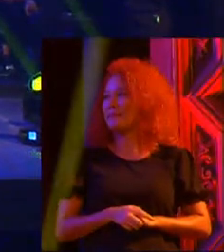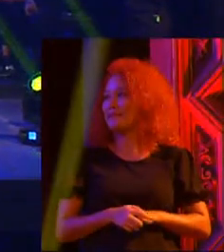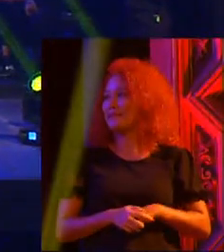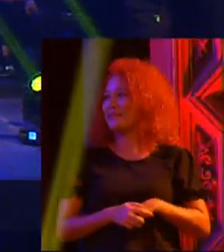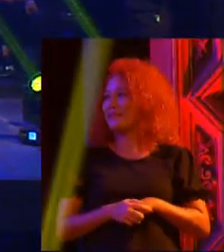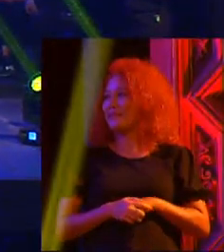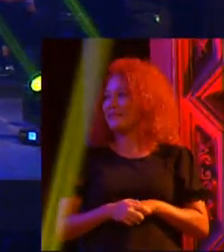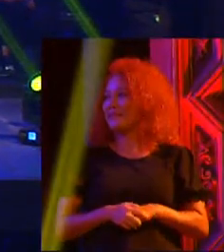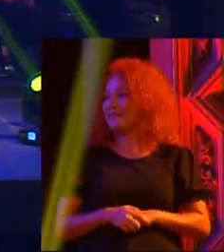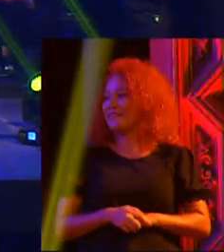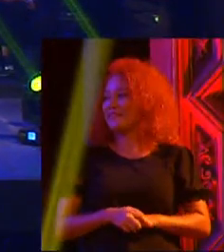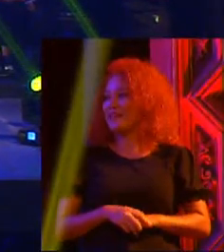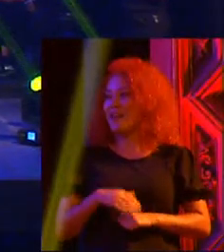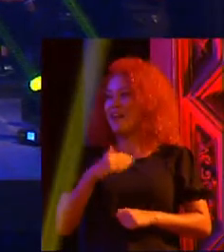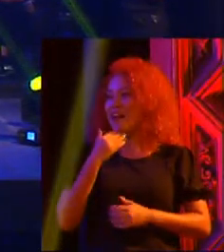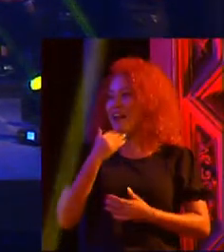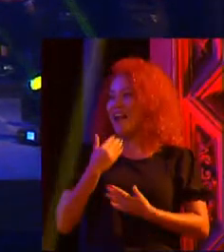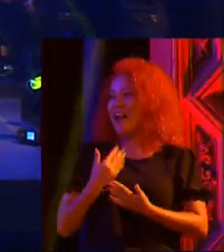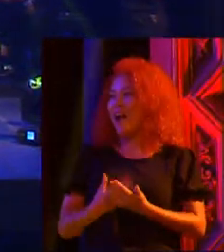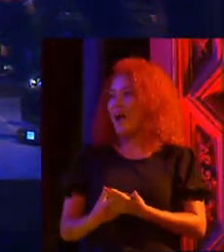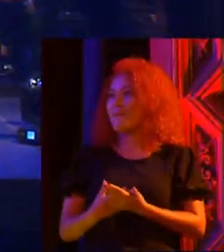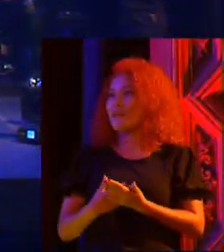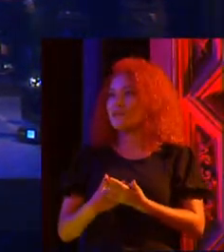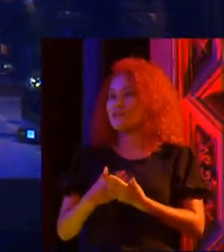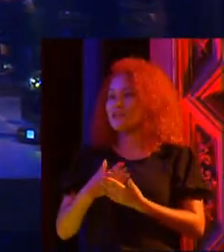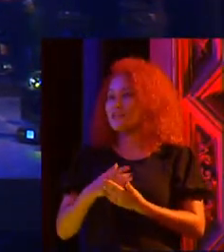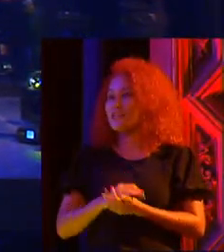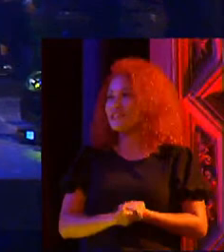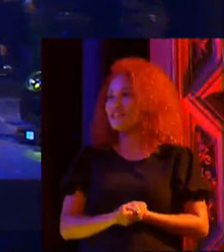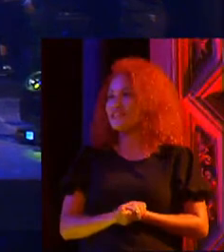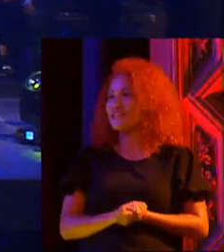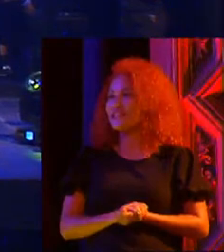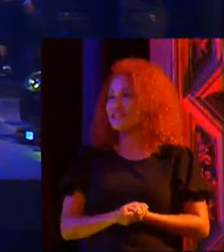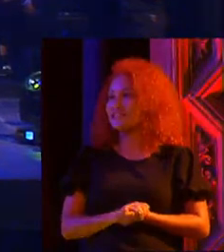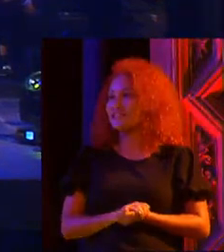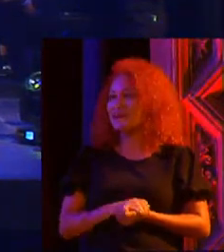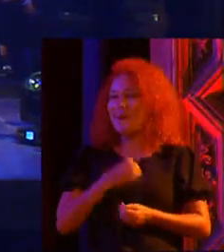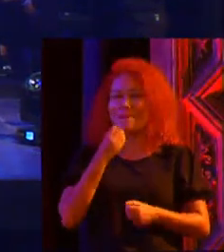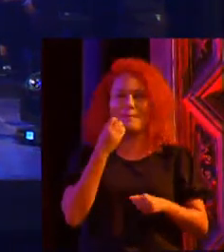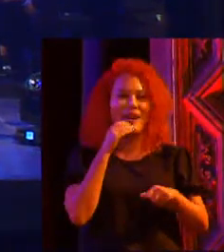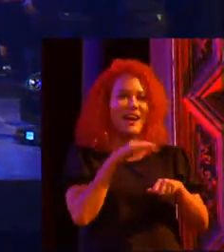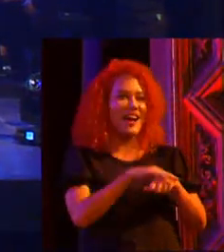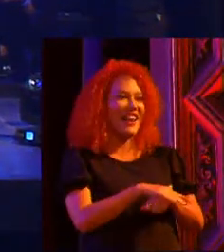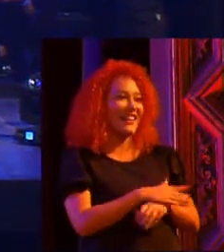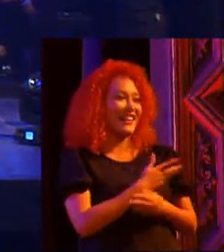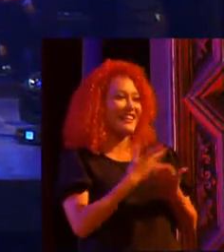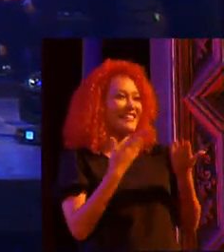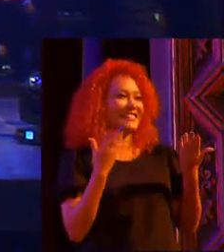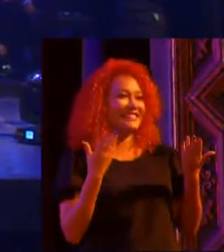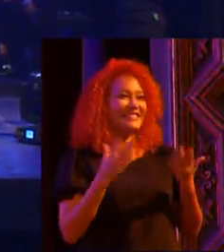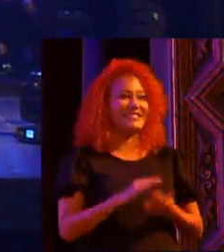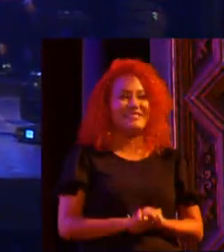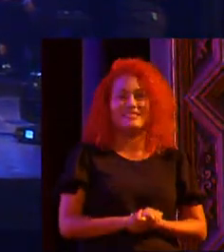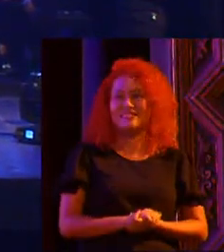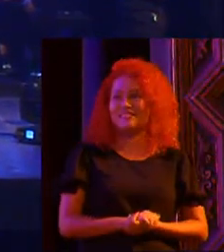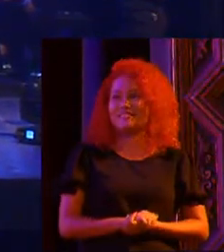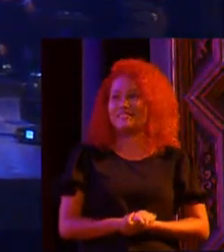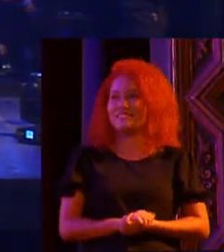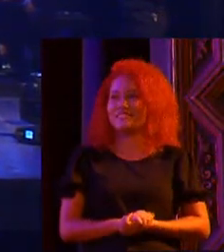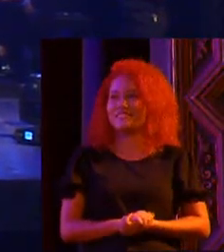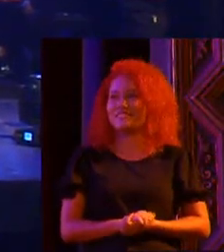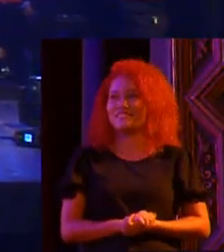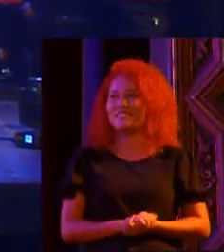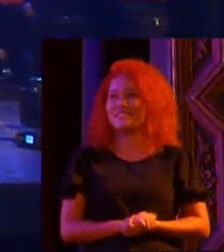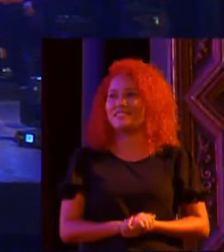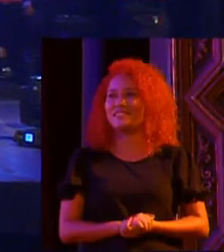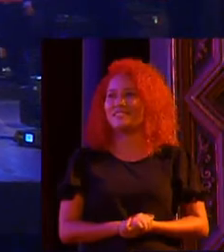Juliana, pelo amor de Azaram, Deus. Boa noite, gente. Linda. Boa